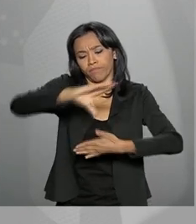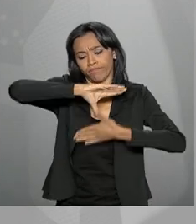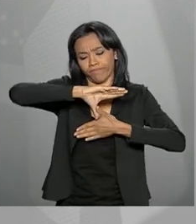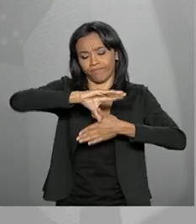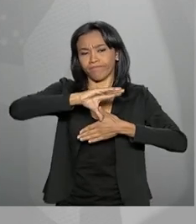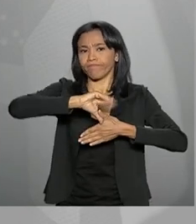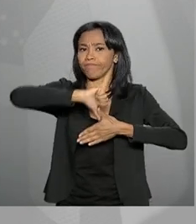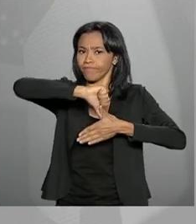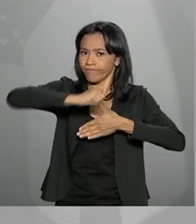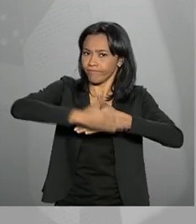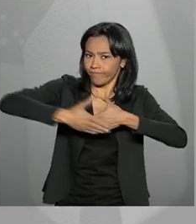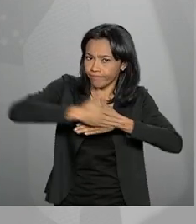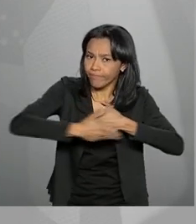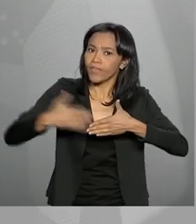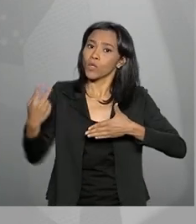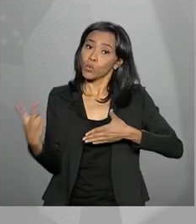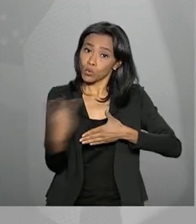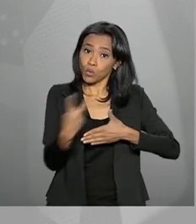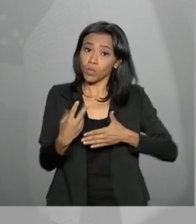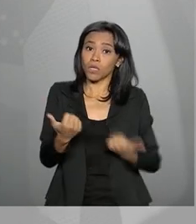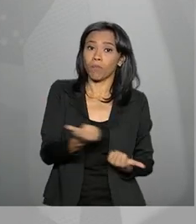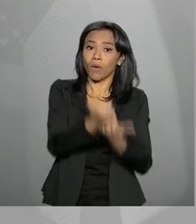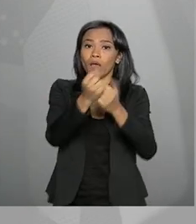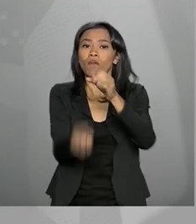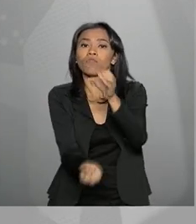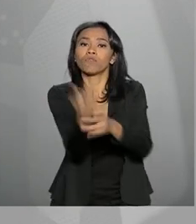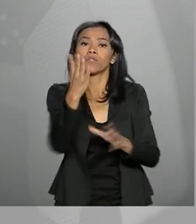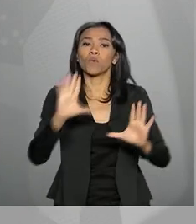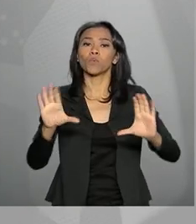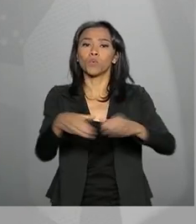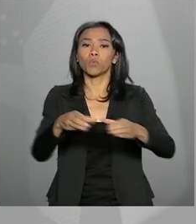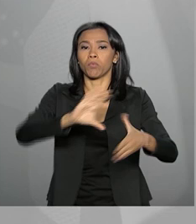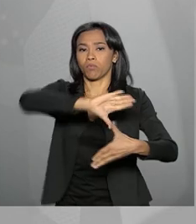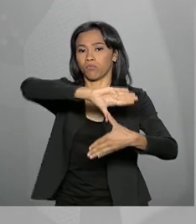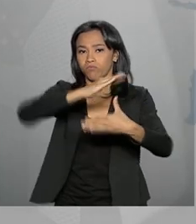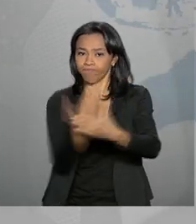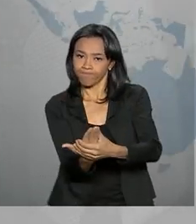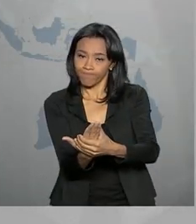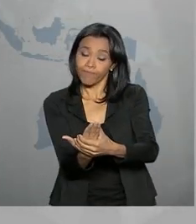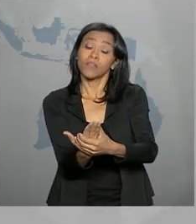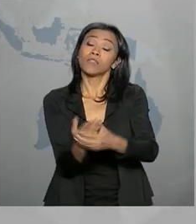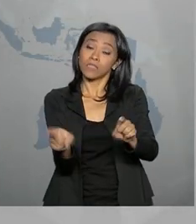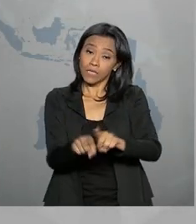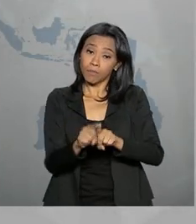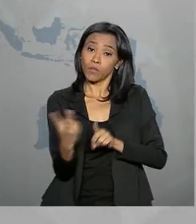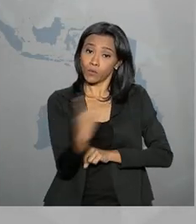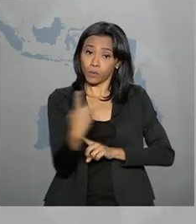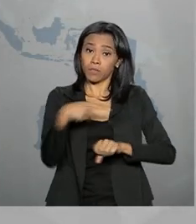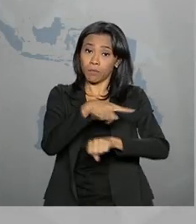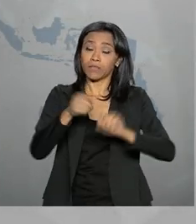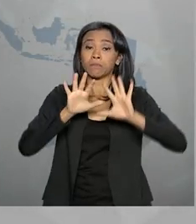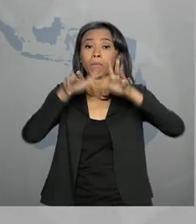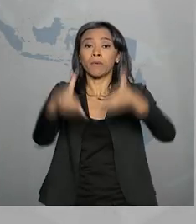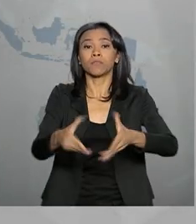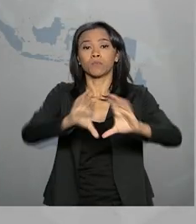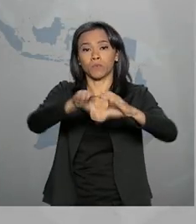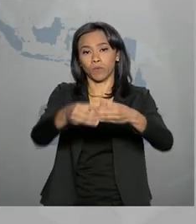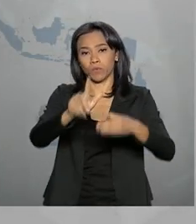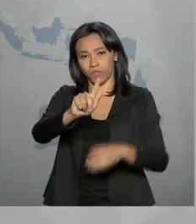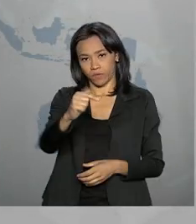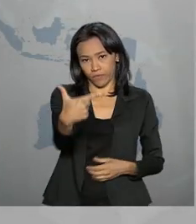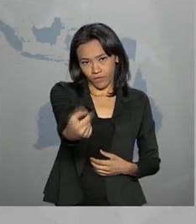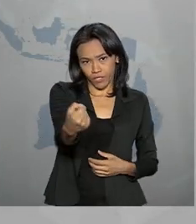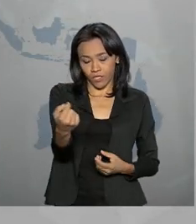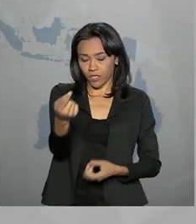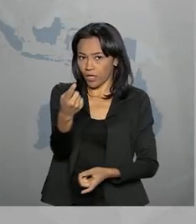Brasil e Argentina são sócios fundadores do Mercosul, além de fazerem parte do G20, grupo das maiores economias